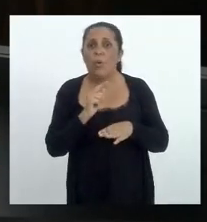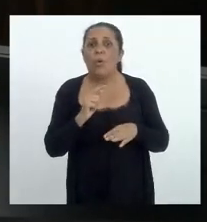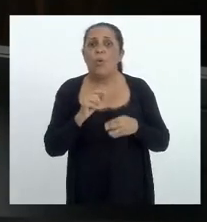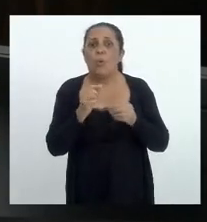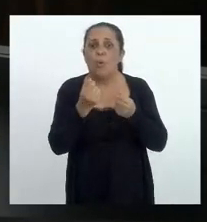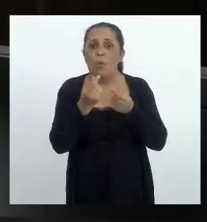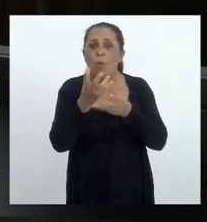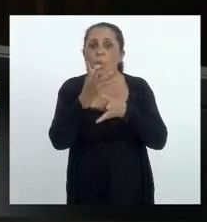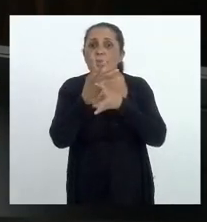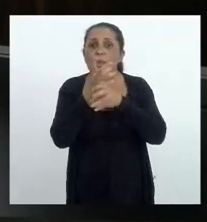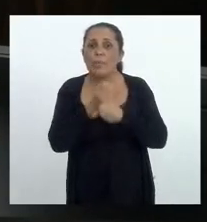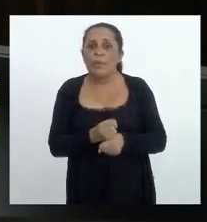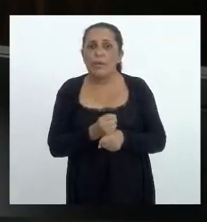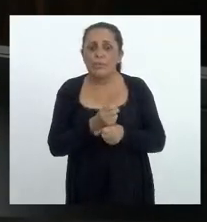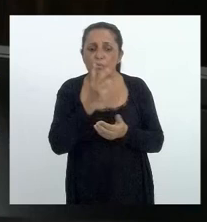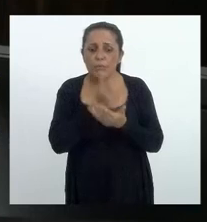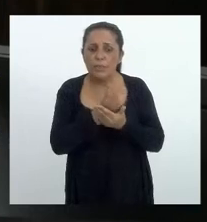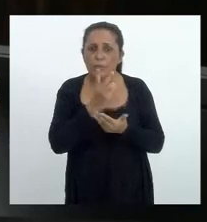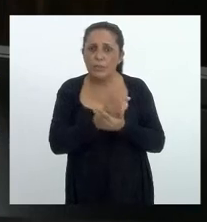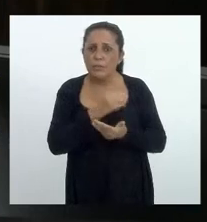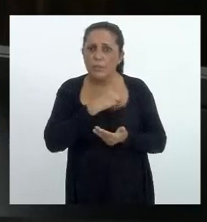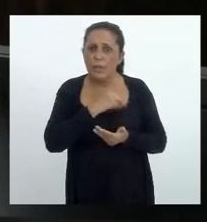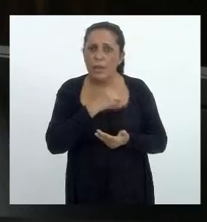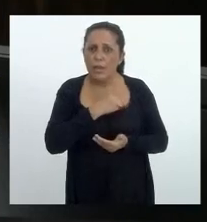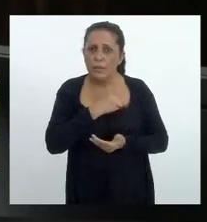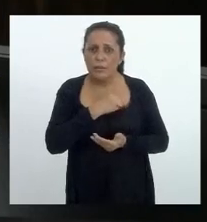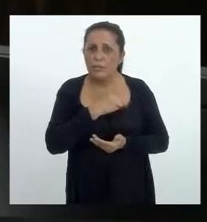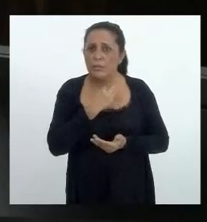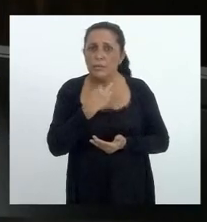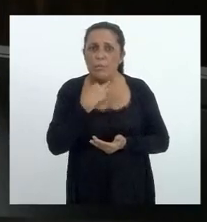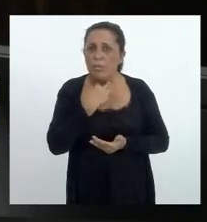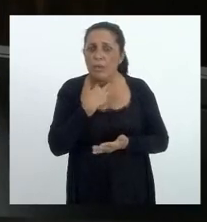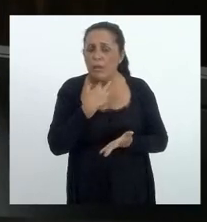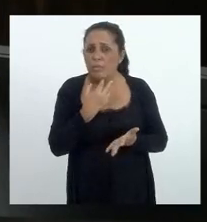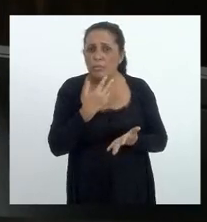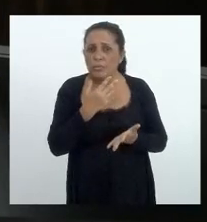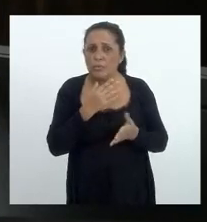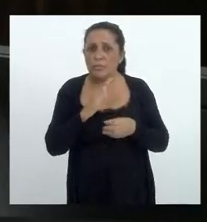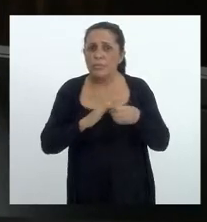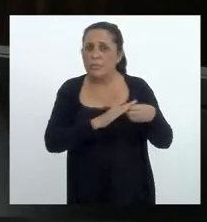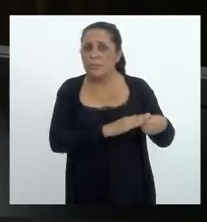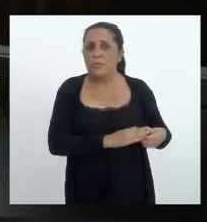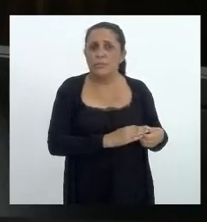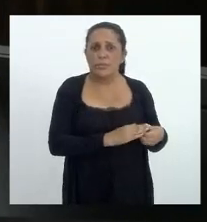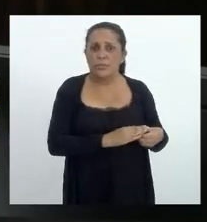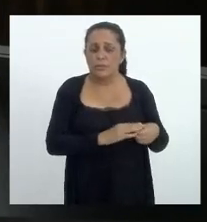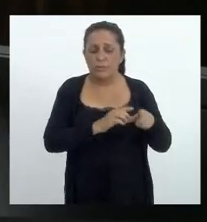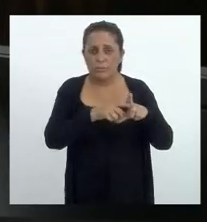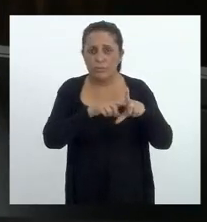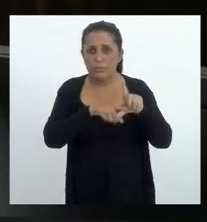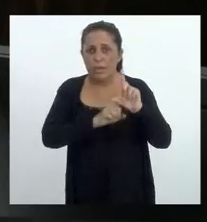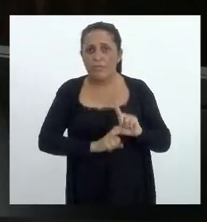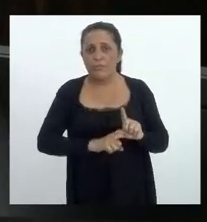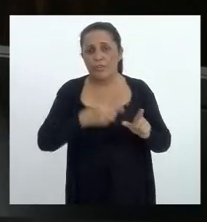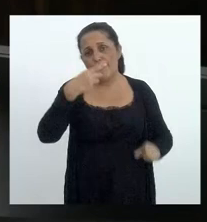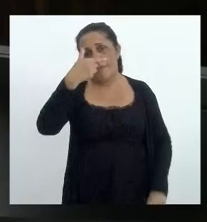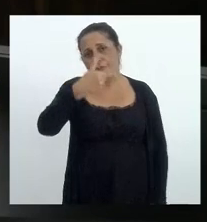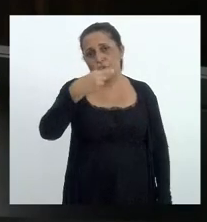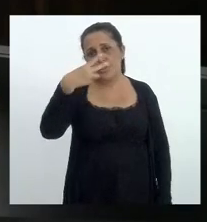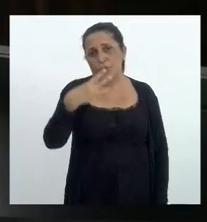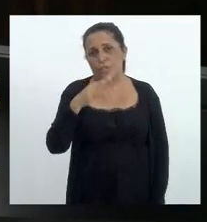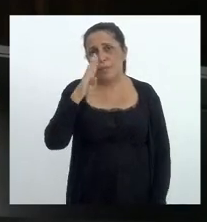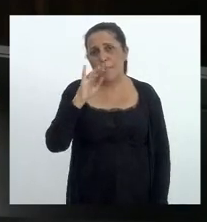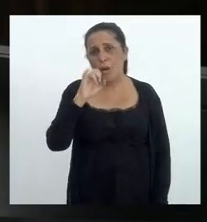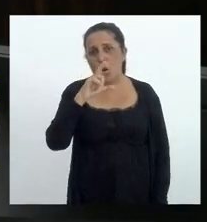não podíamos penalizar o servidor com um déficit de 23 bilhões. Então, nós fizemos de uma forma